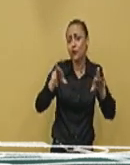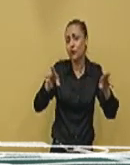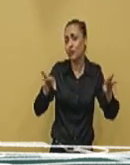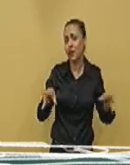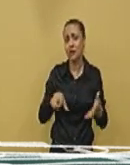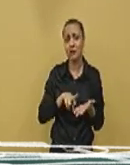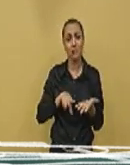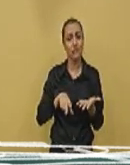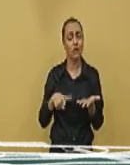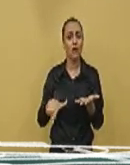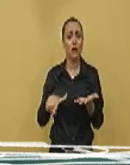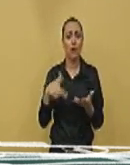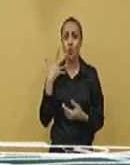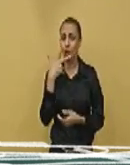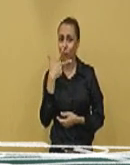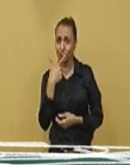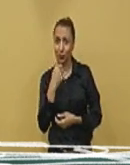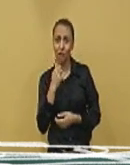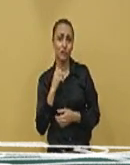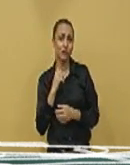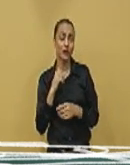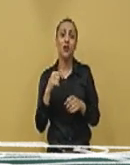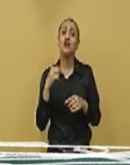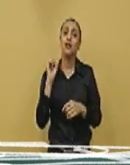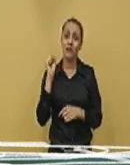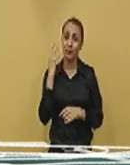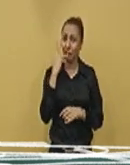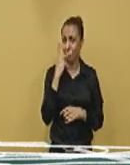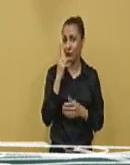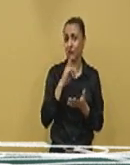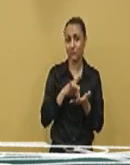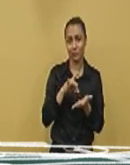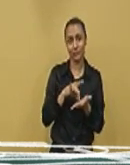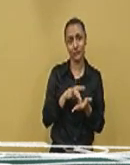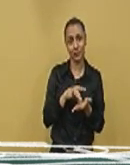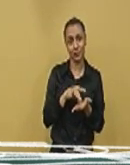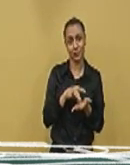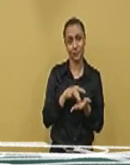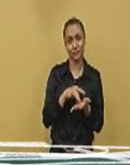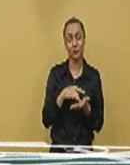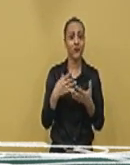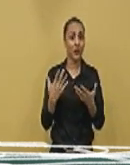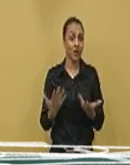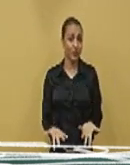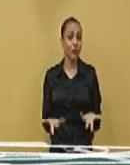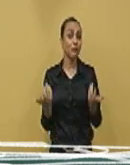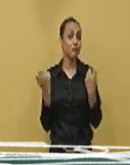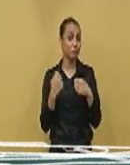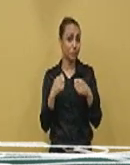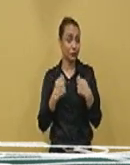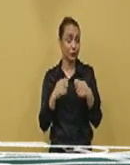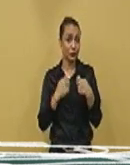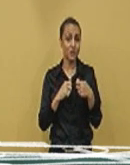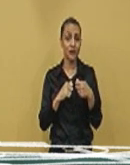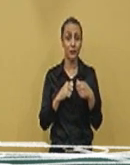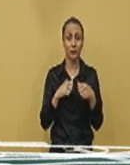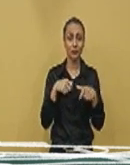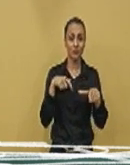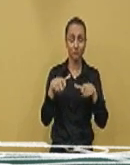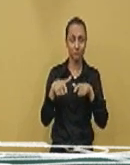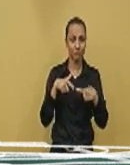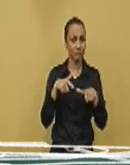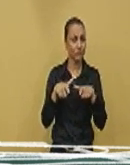diverso, com o bonito, né? Que isso é lindo dentro da nossa universidade. Então, precisamos trabalhar para